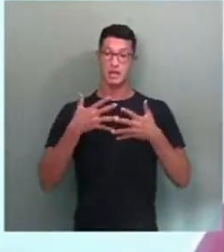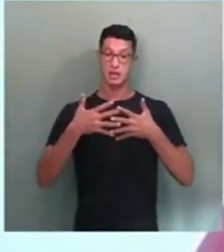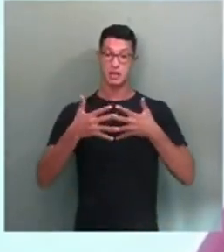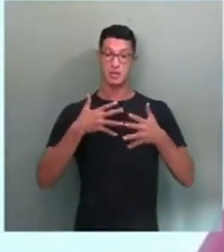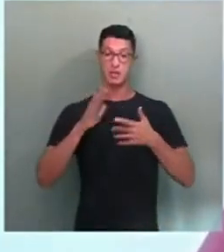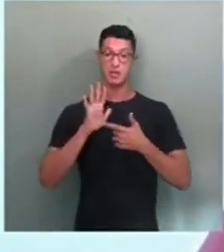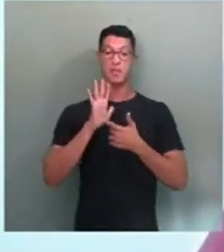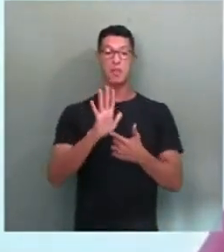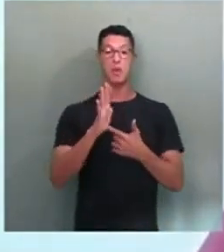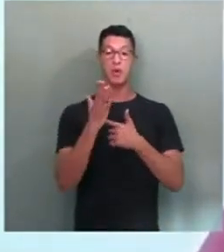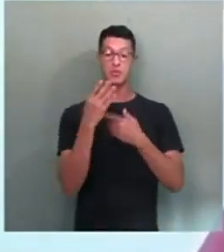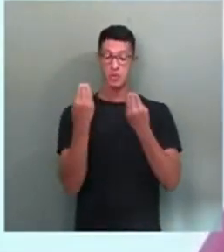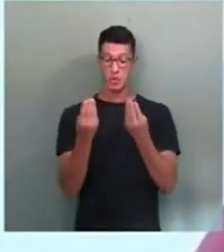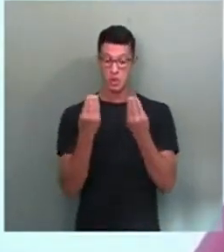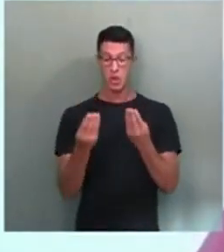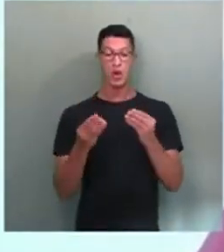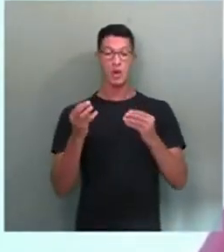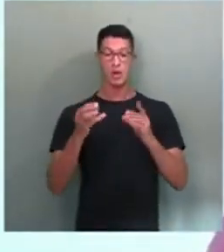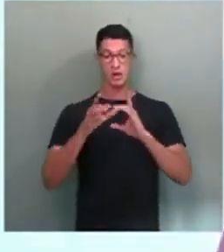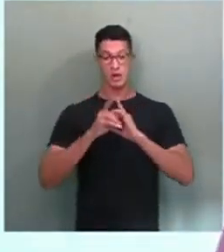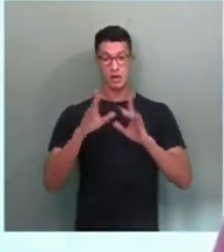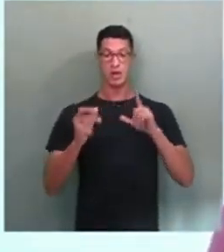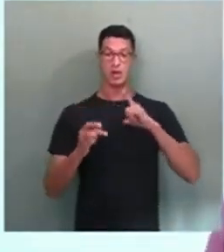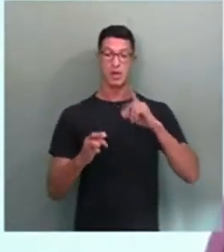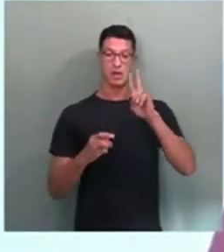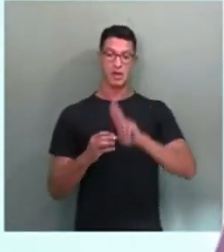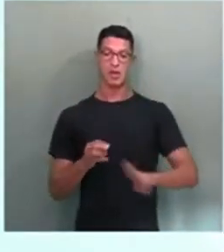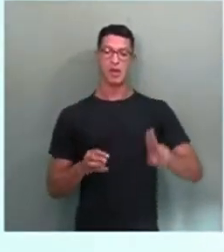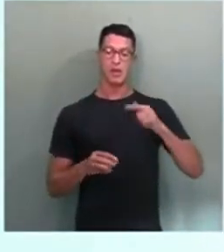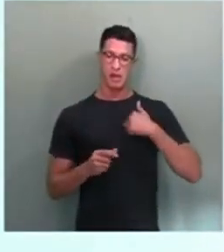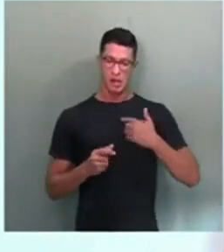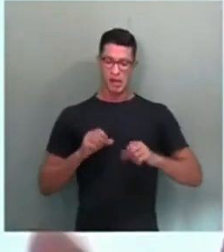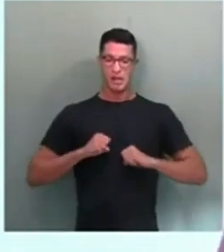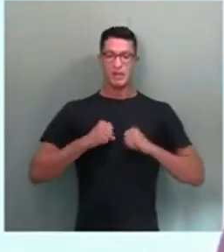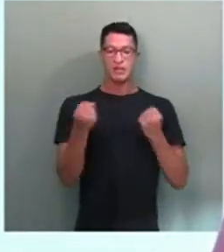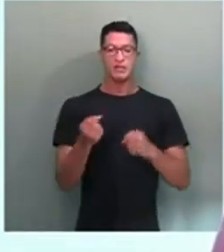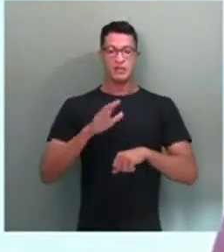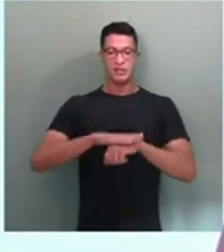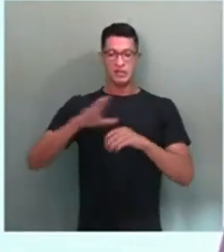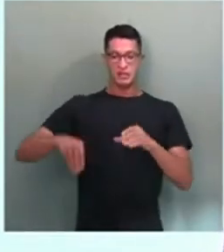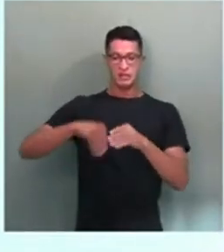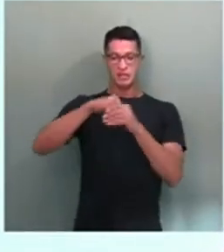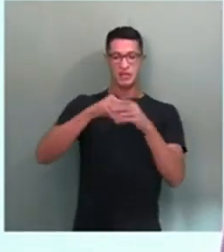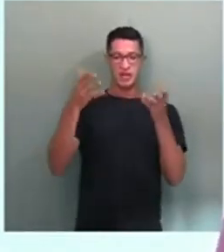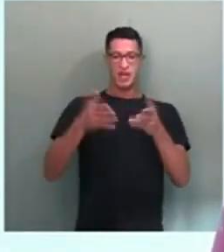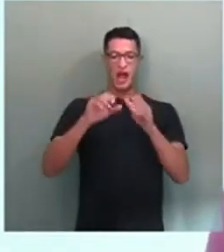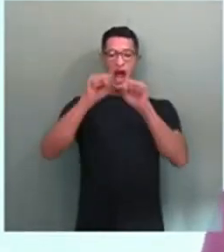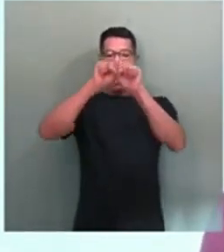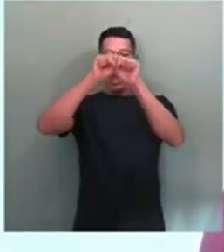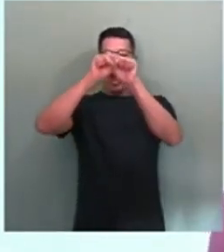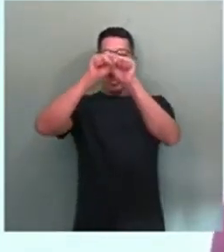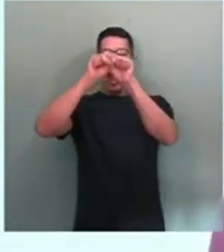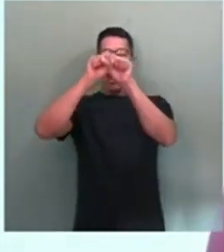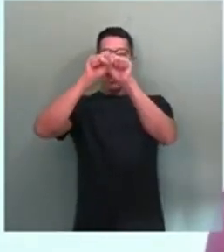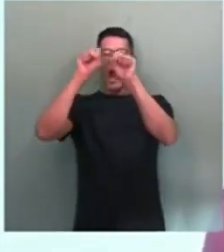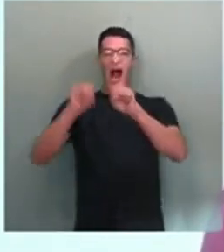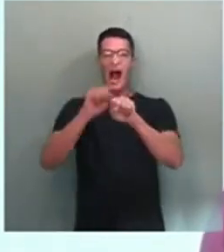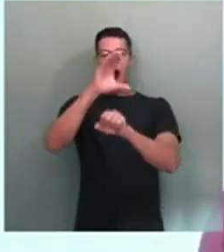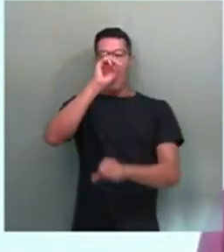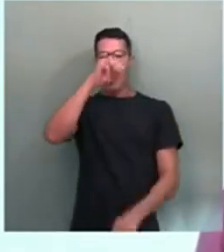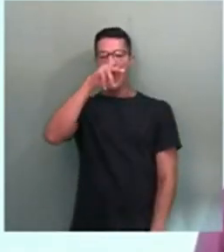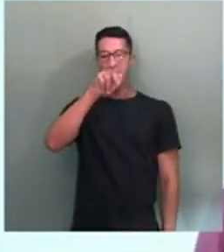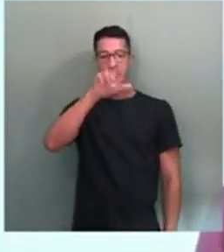como funciona o regime democrático e, eu ousaria até dizer, ela faz parte hoje do sistema de compliance,